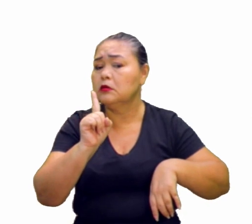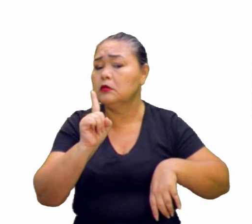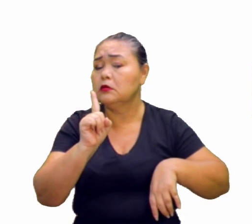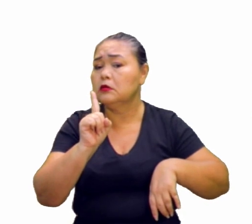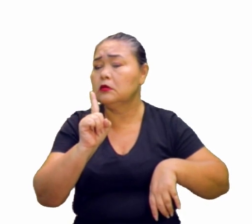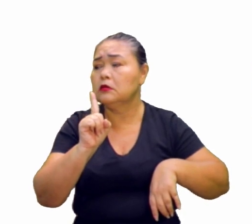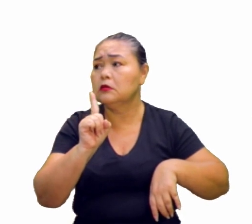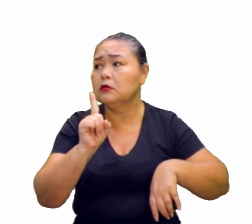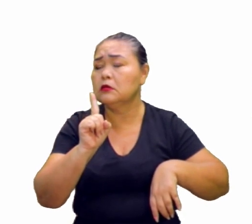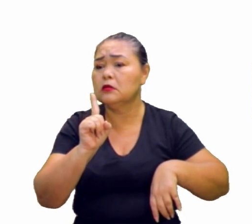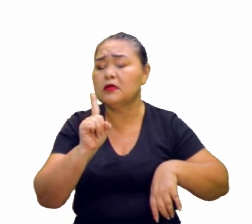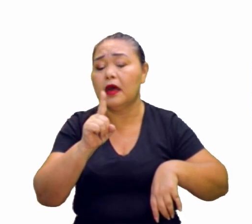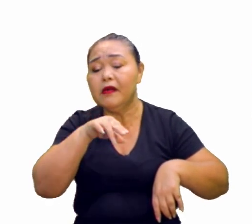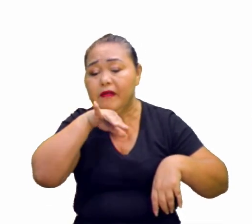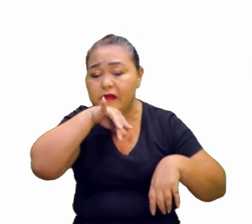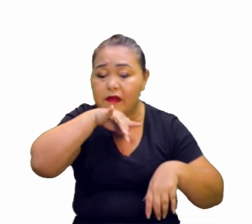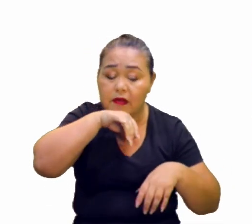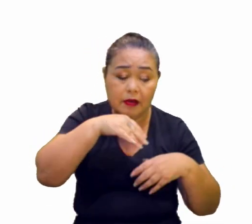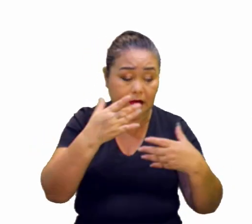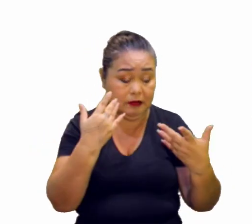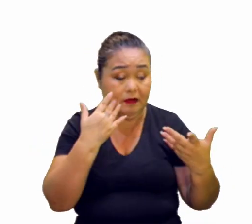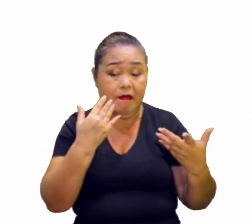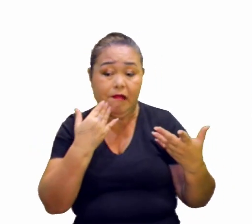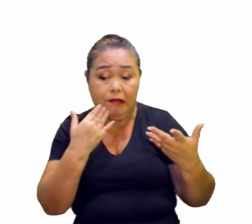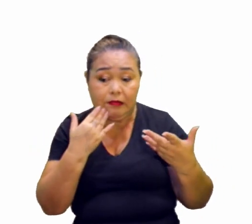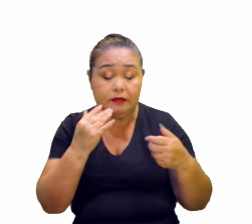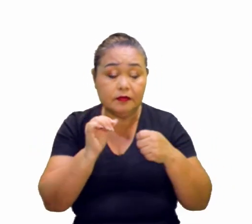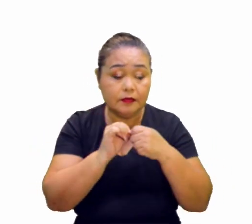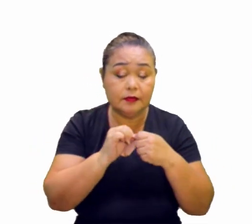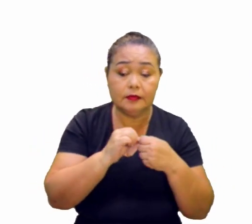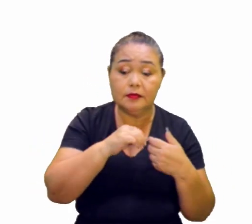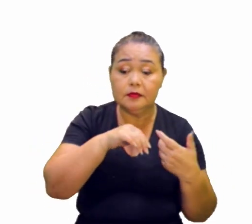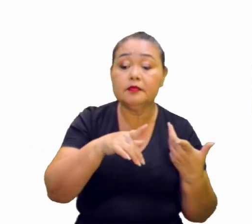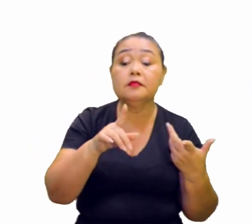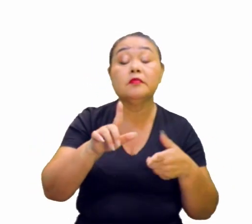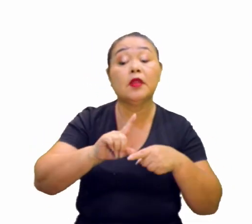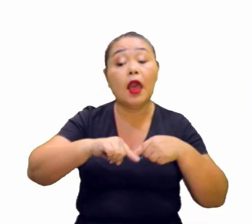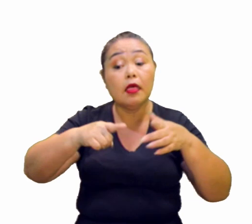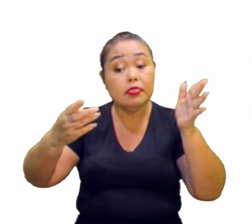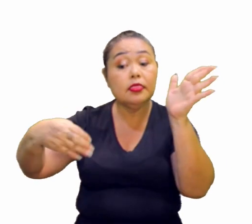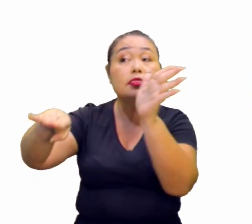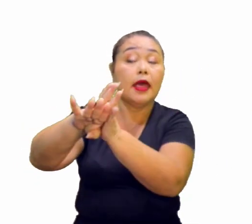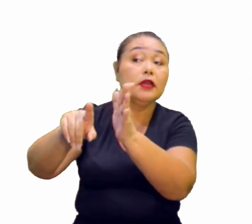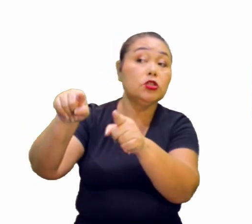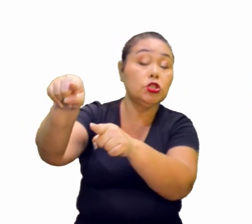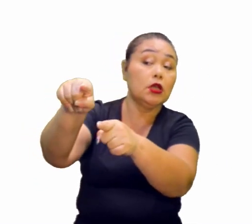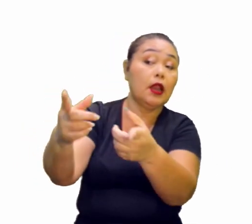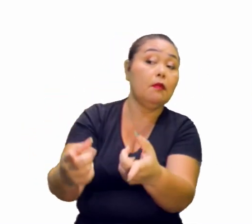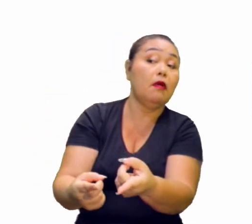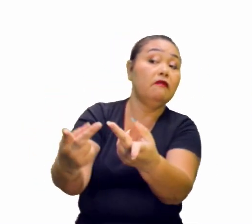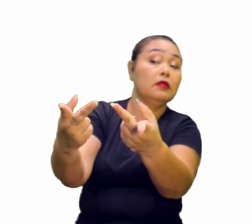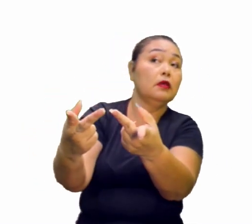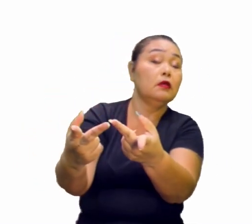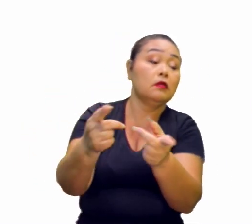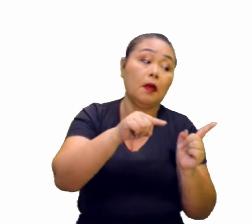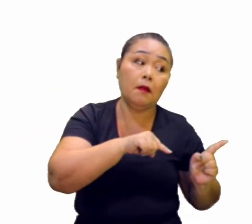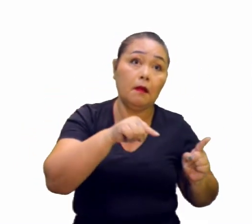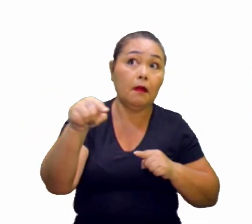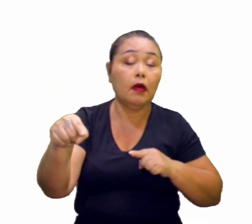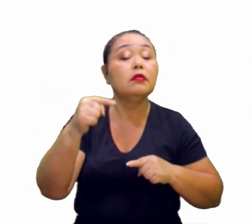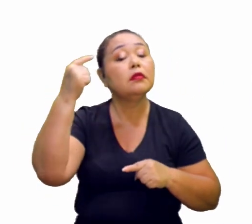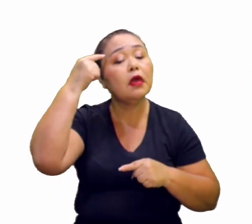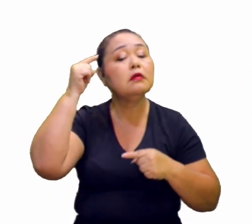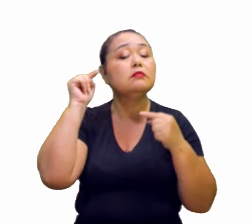não se estragar, né, ou não ser danificados durante o transporte, até que chegue à mesa do consumidor. Então, todos os objetivos precisam